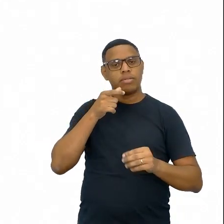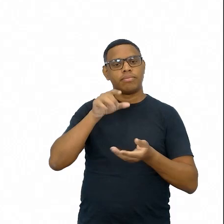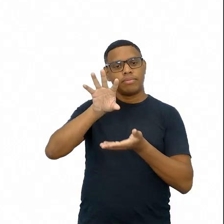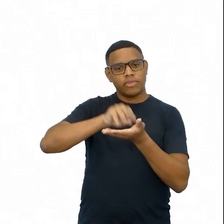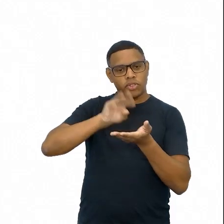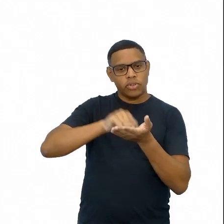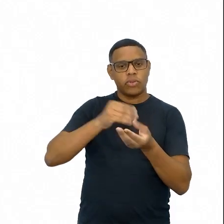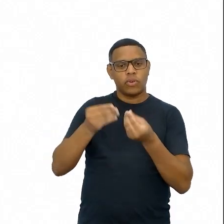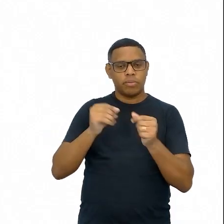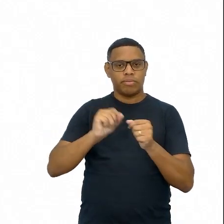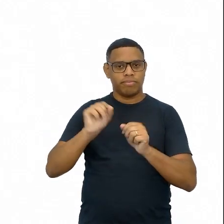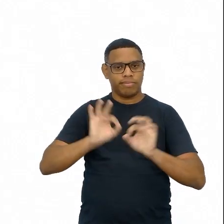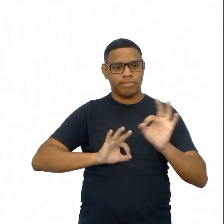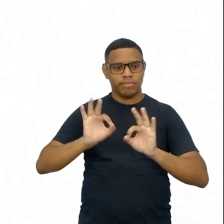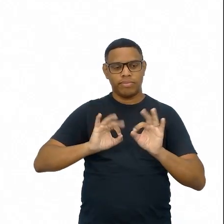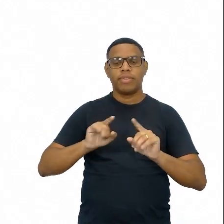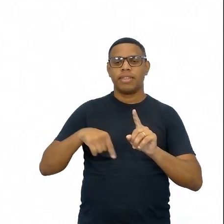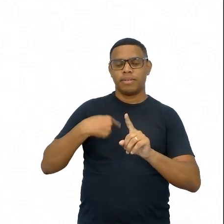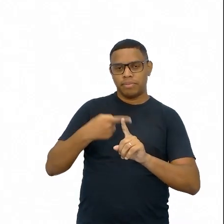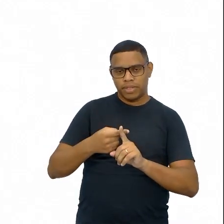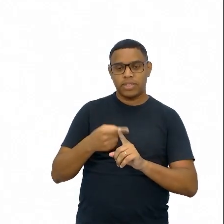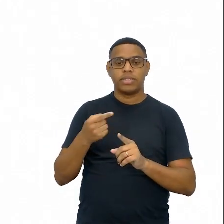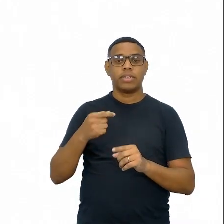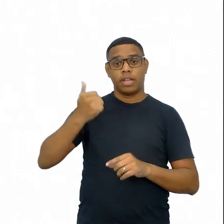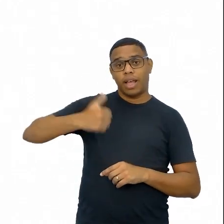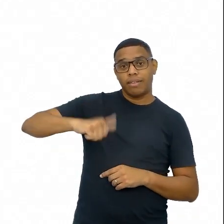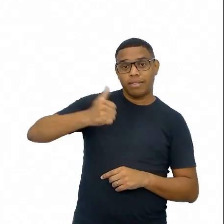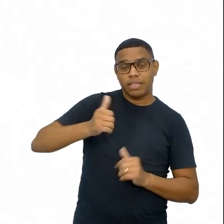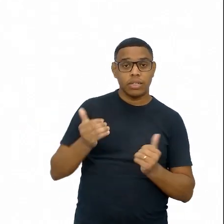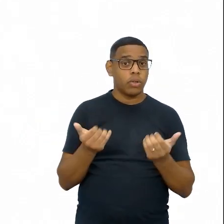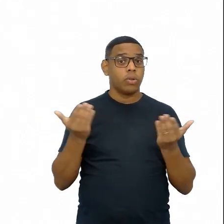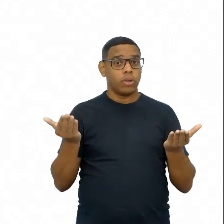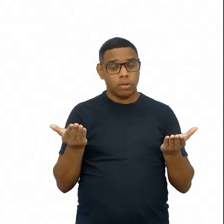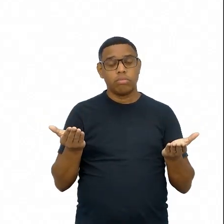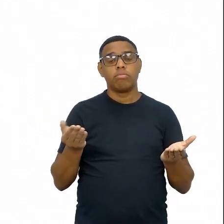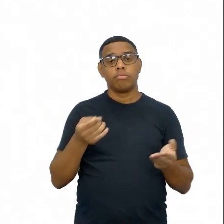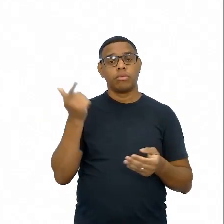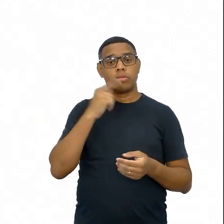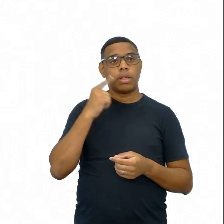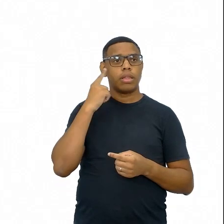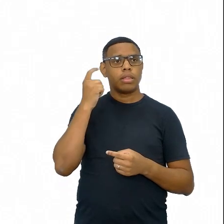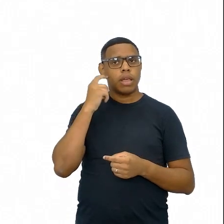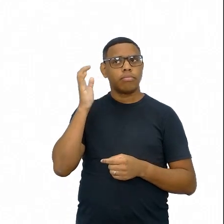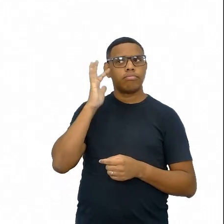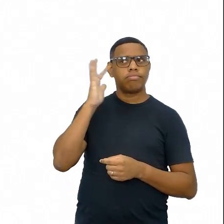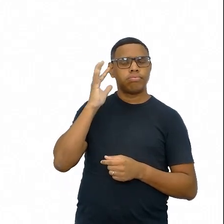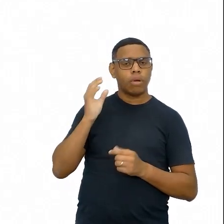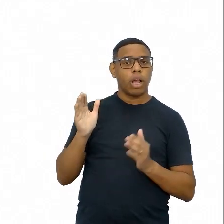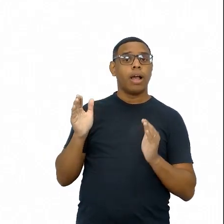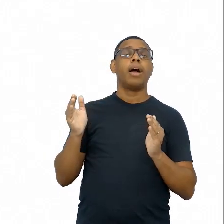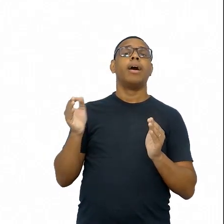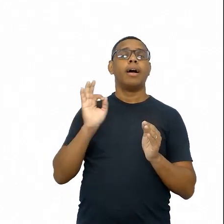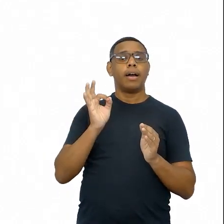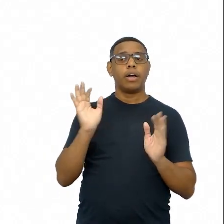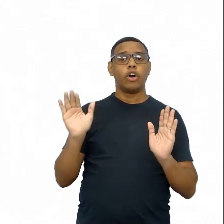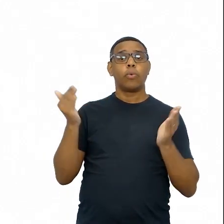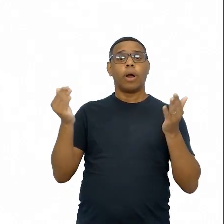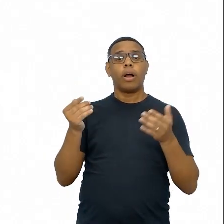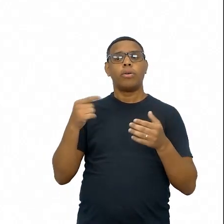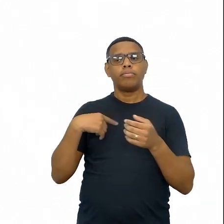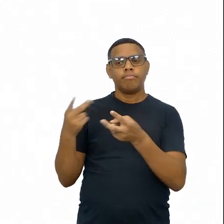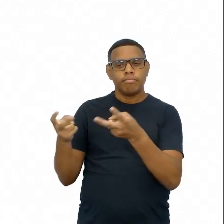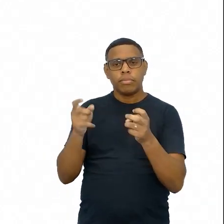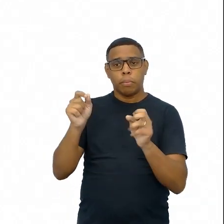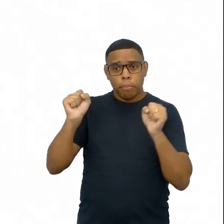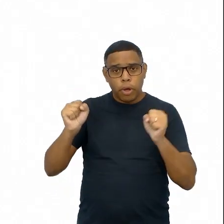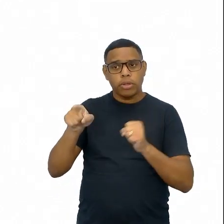que foi elaborado e aplicado dessa avaliação, para que tenha ideia de quais poderiam, né, ser as